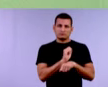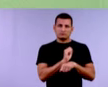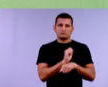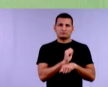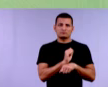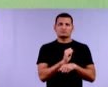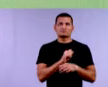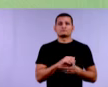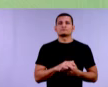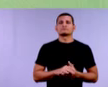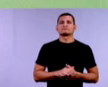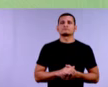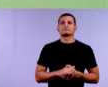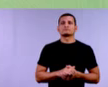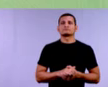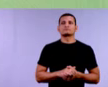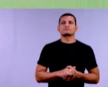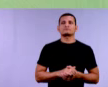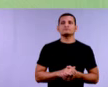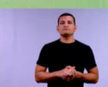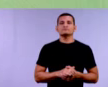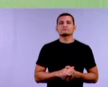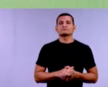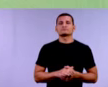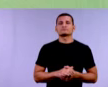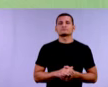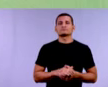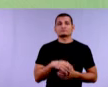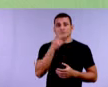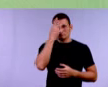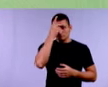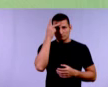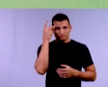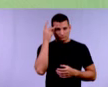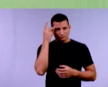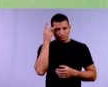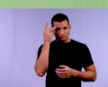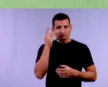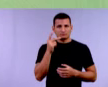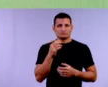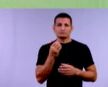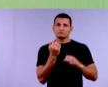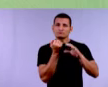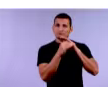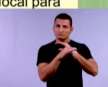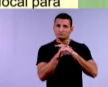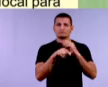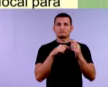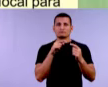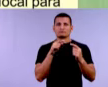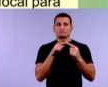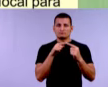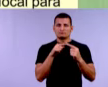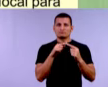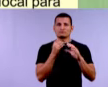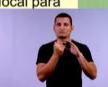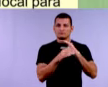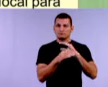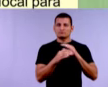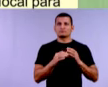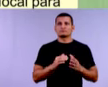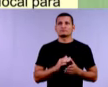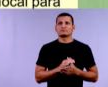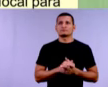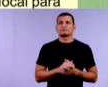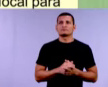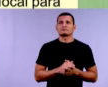No caso, a pessoa que receber foi objetivo, então esse é o objetivo do e-mail, para dar celeridade na educação.